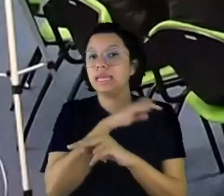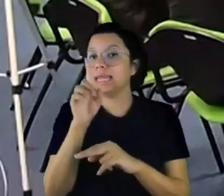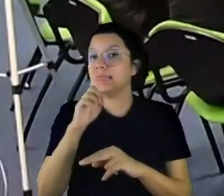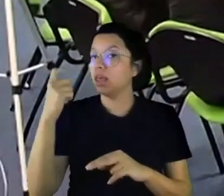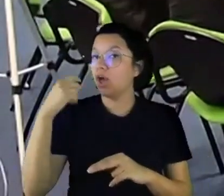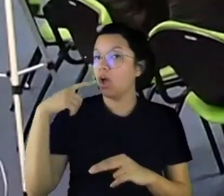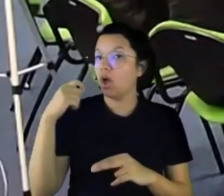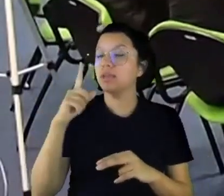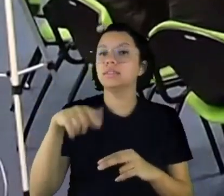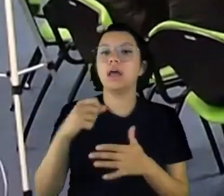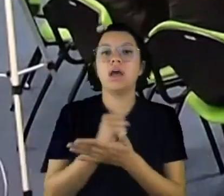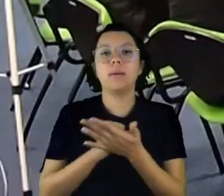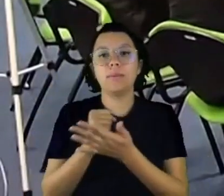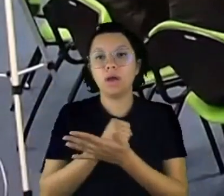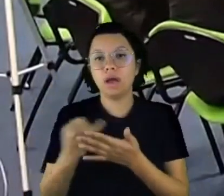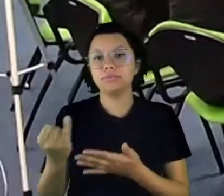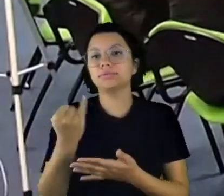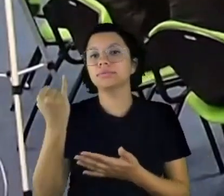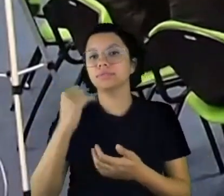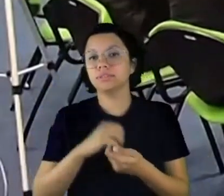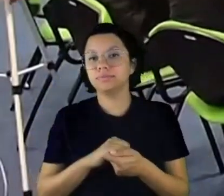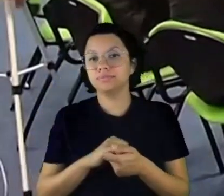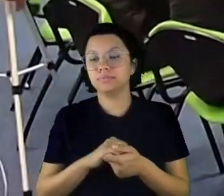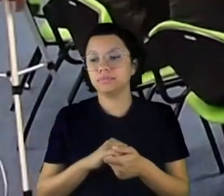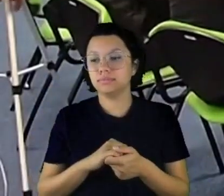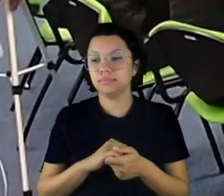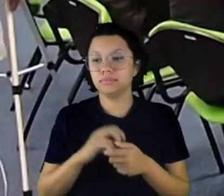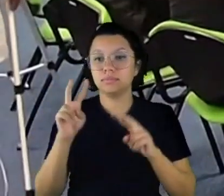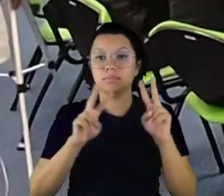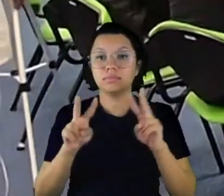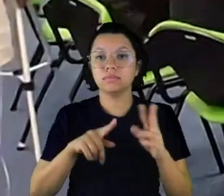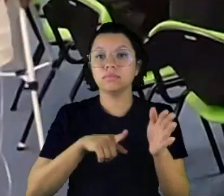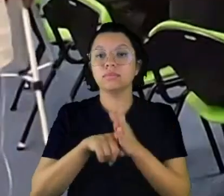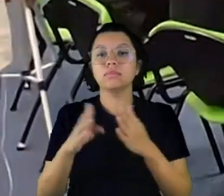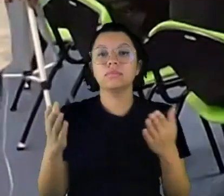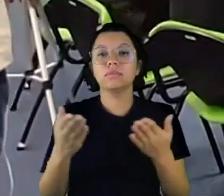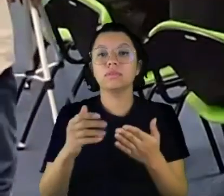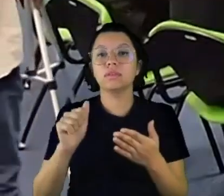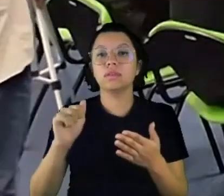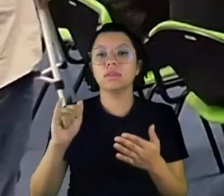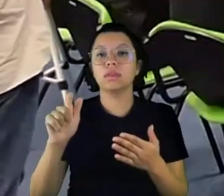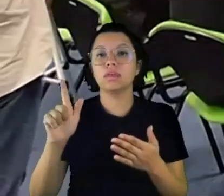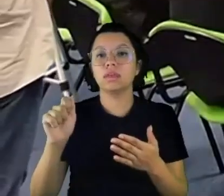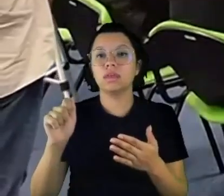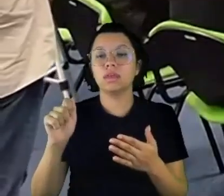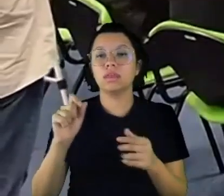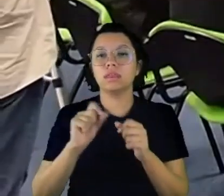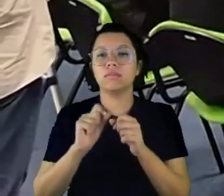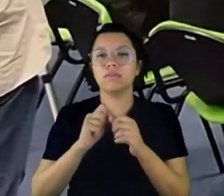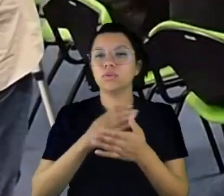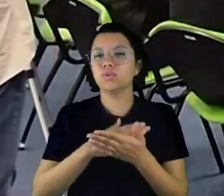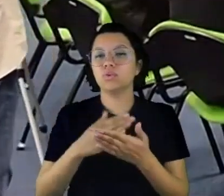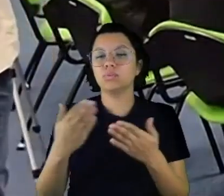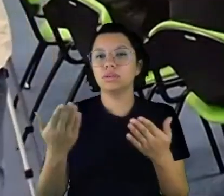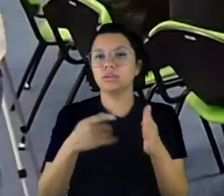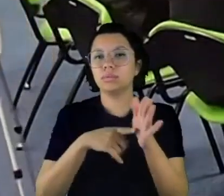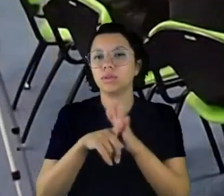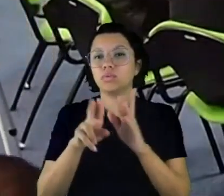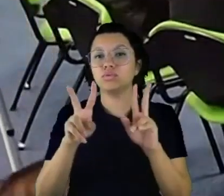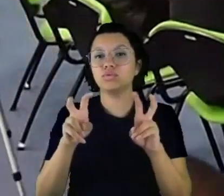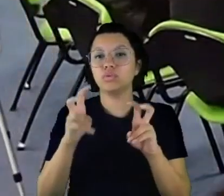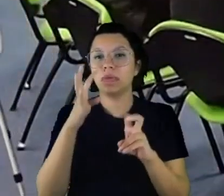são fundamentais. Vou ler a pergunta agora da Ayla. Ela fez essa pergunta bem no comecinho, sobre a teimosia.